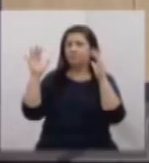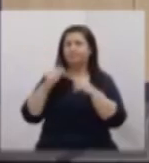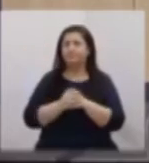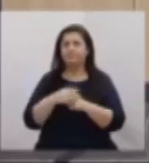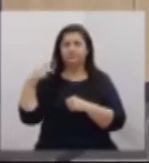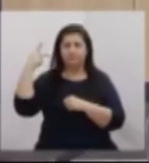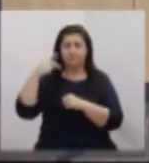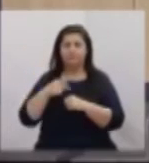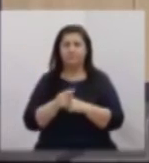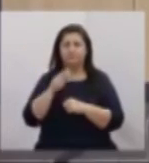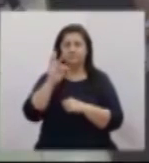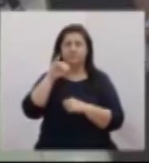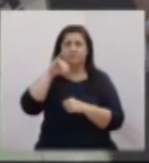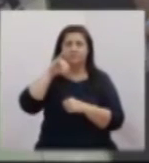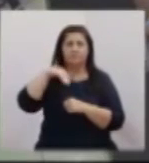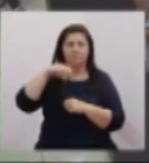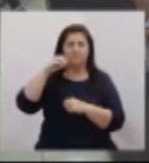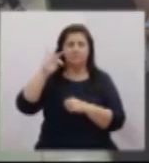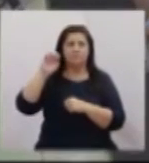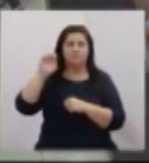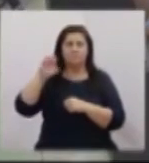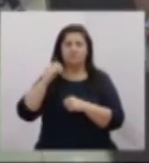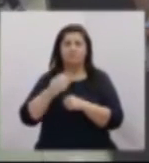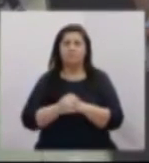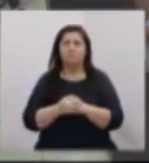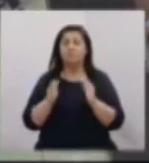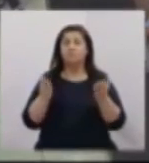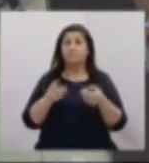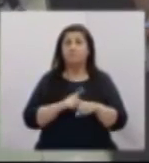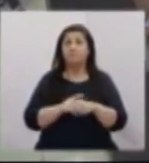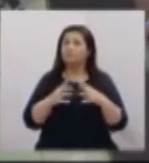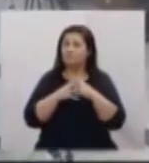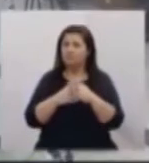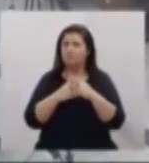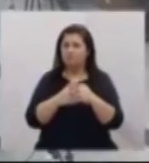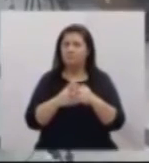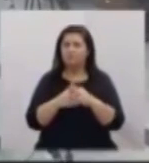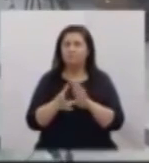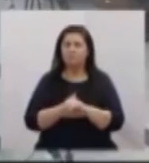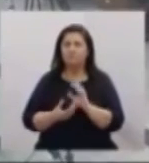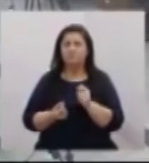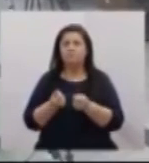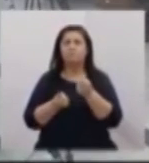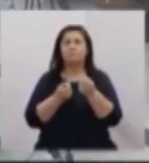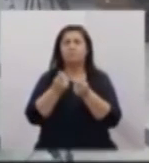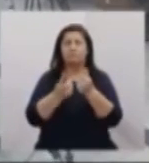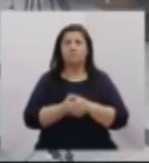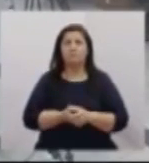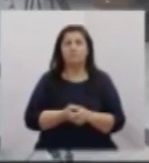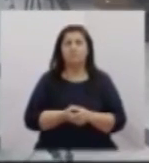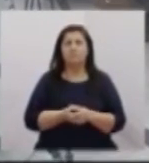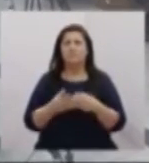esse pedido de informações. Nós vivemos num momento difícil da economia, com